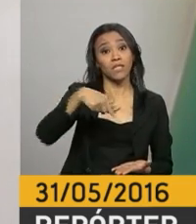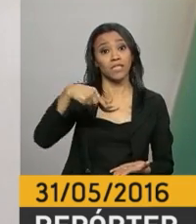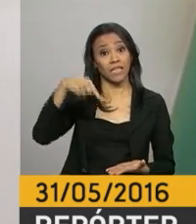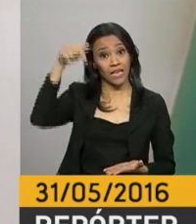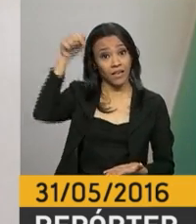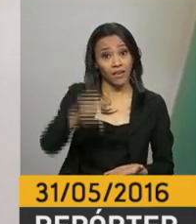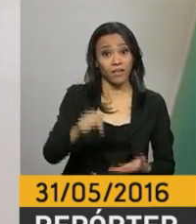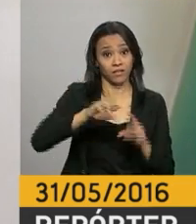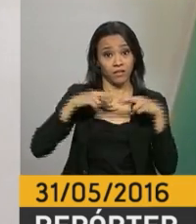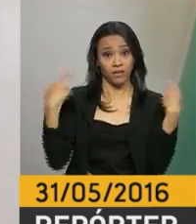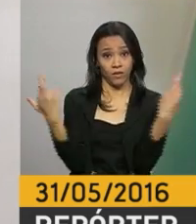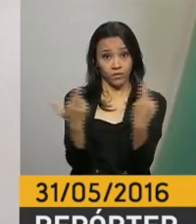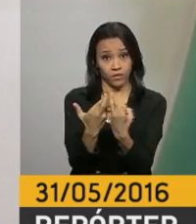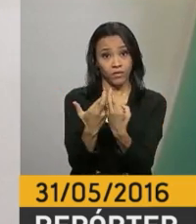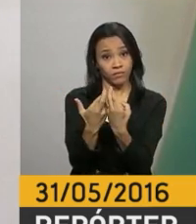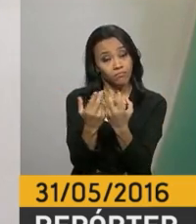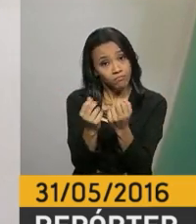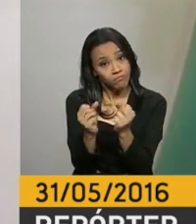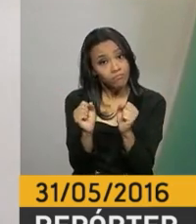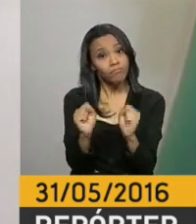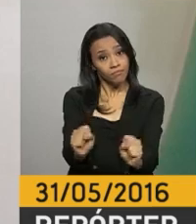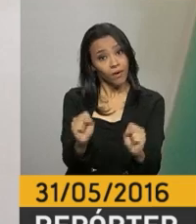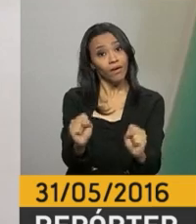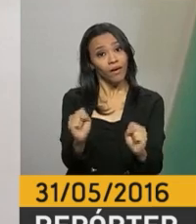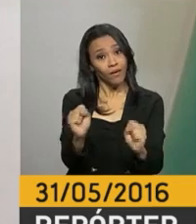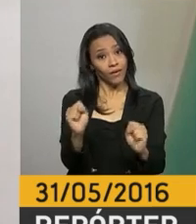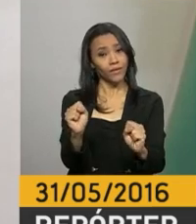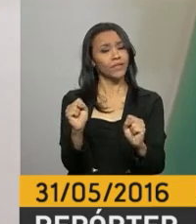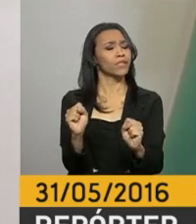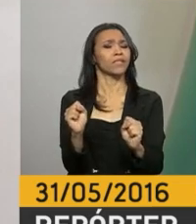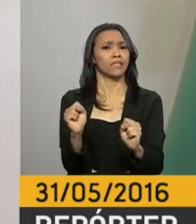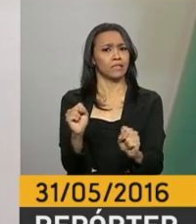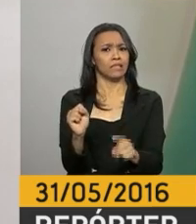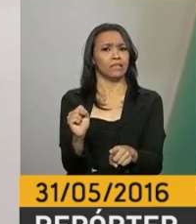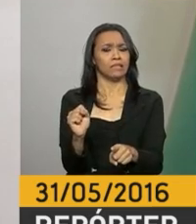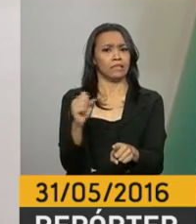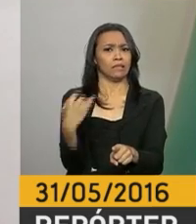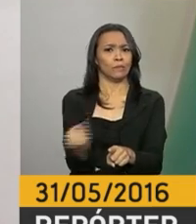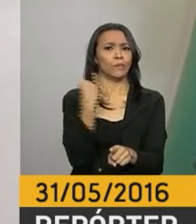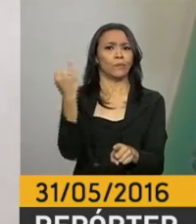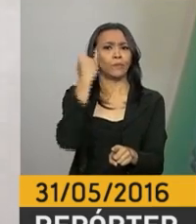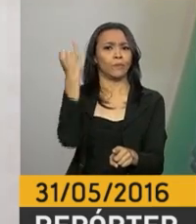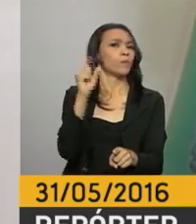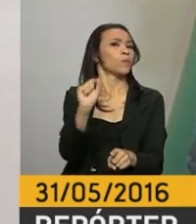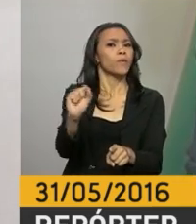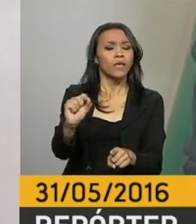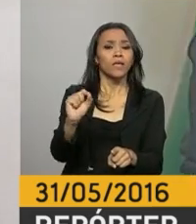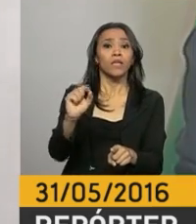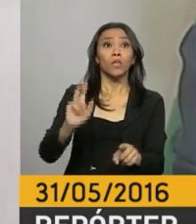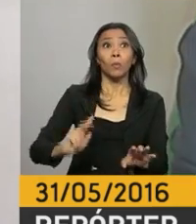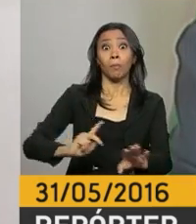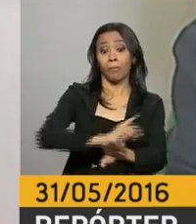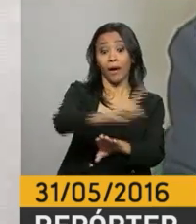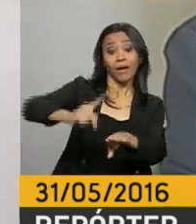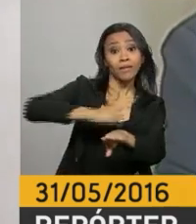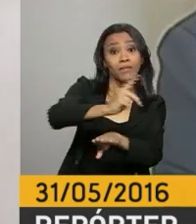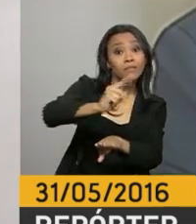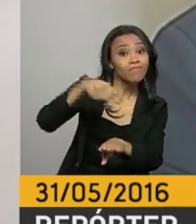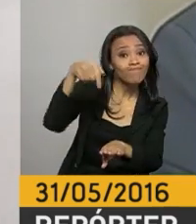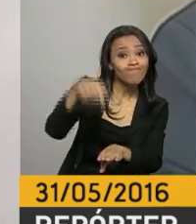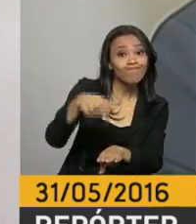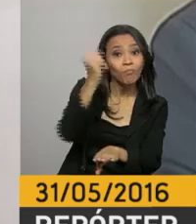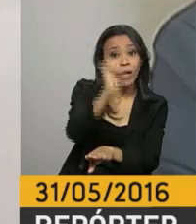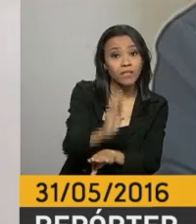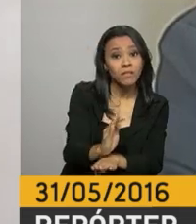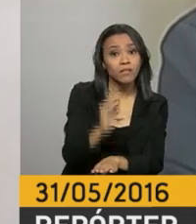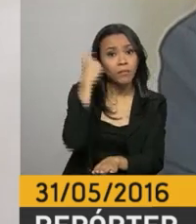reunião pode funcionar como símbolo de que o país está preocupado, não é